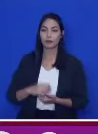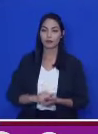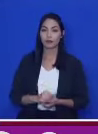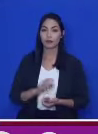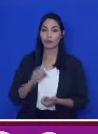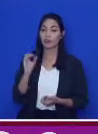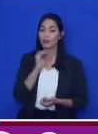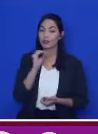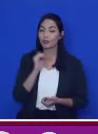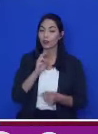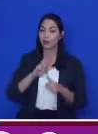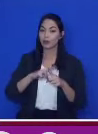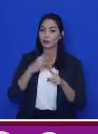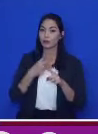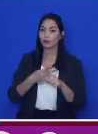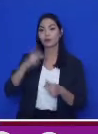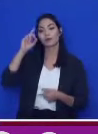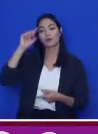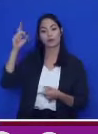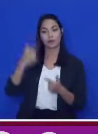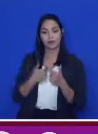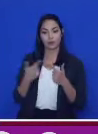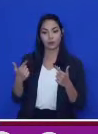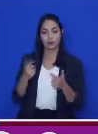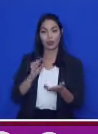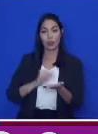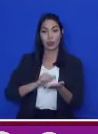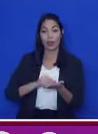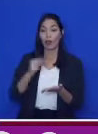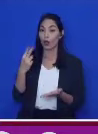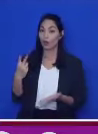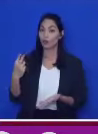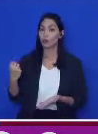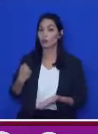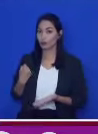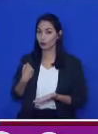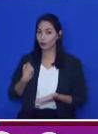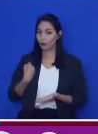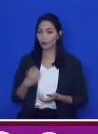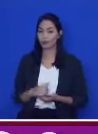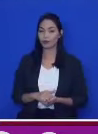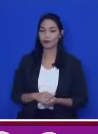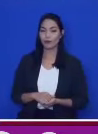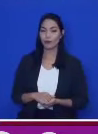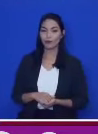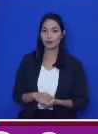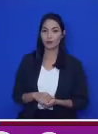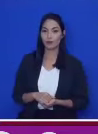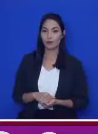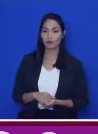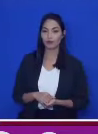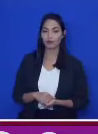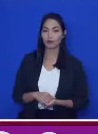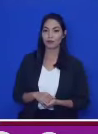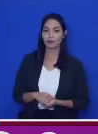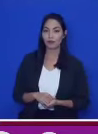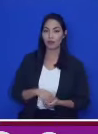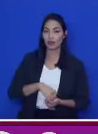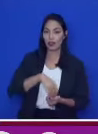Na sequência tem dupla cena e dia de sorte. Faltam dois números. Mais uma bola na tela.